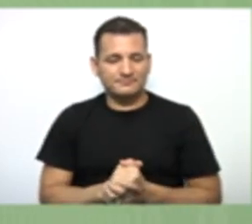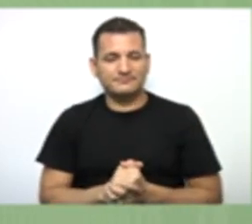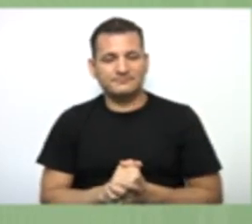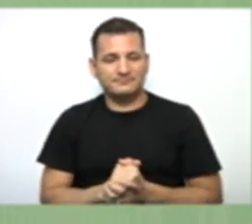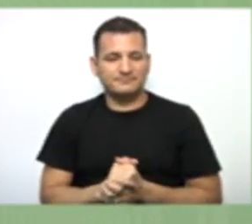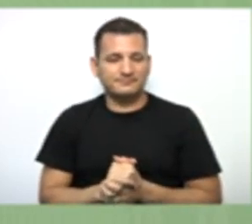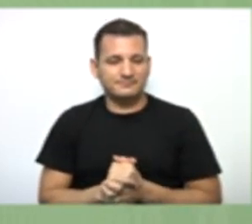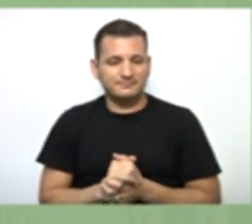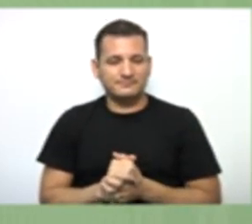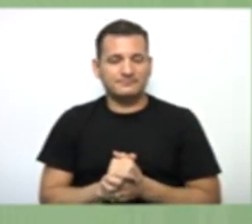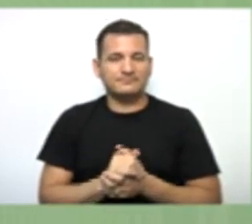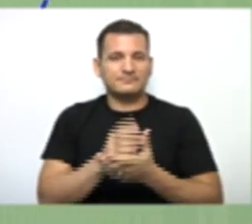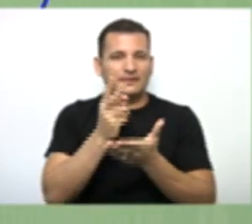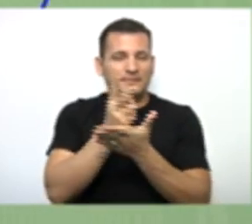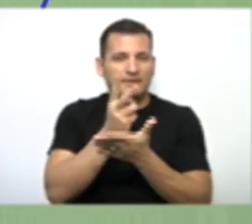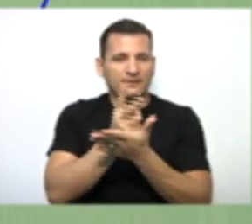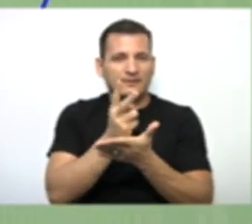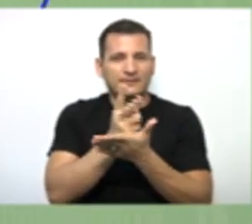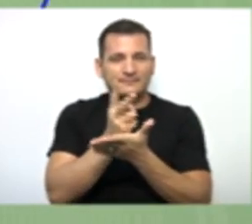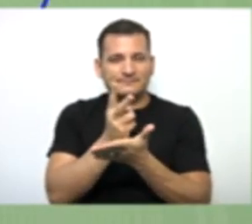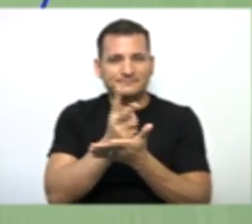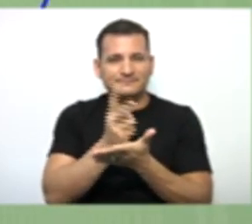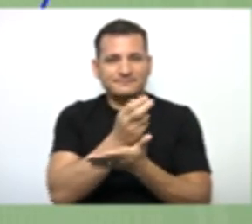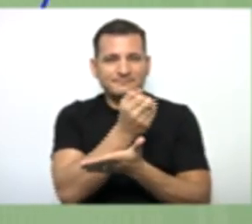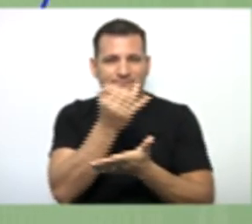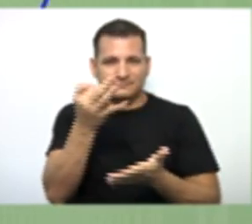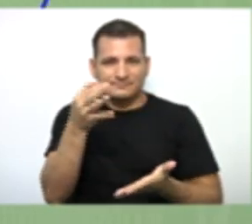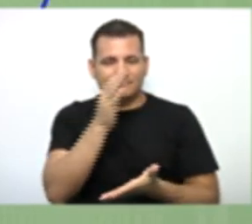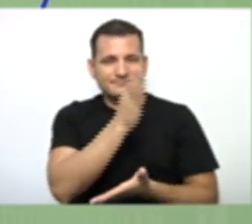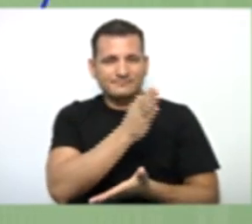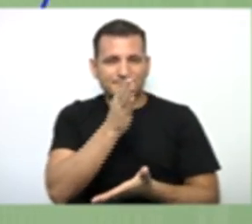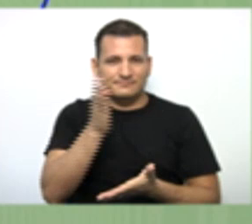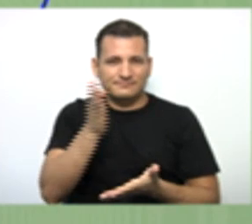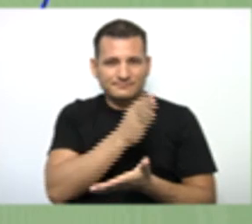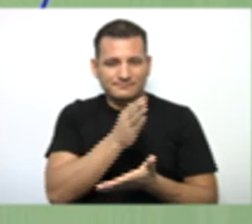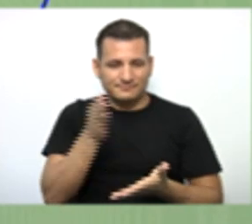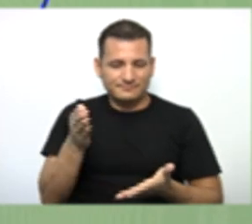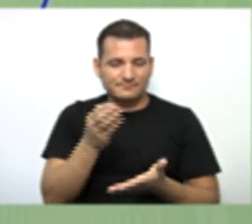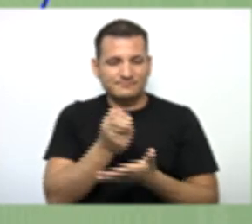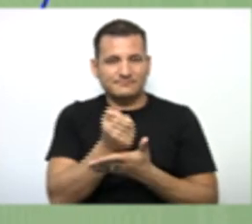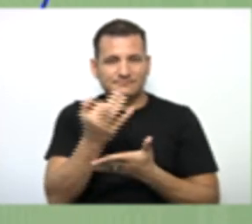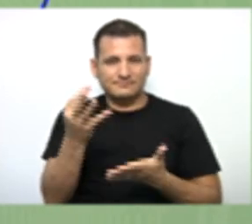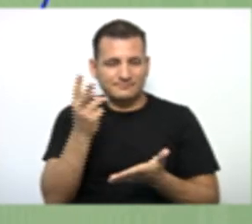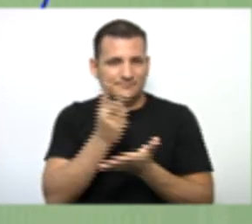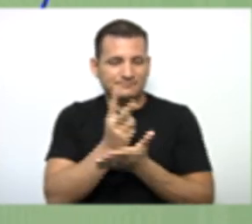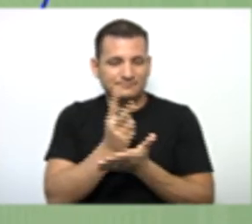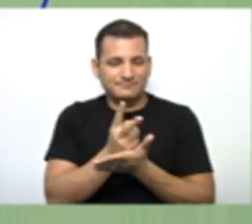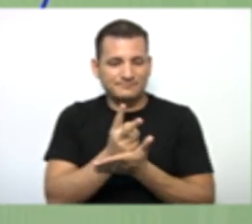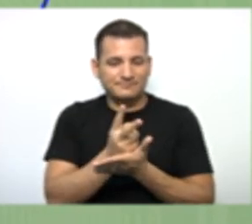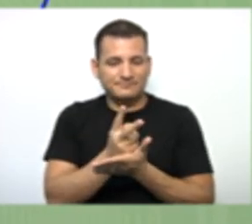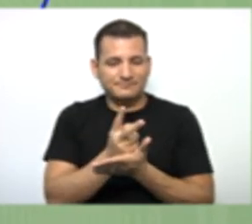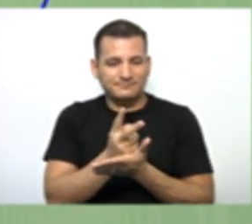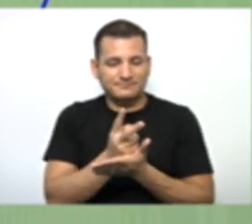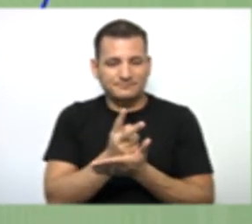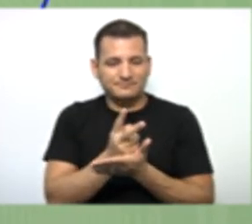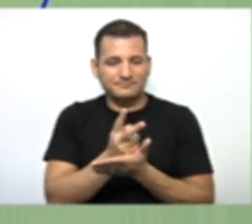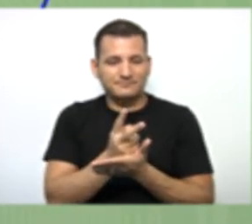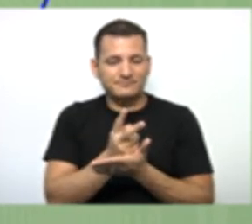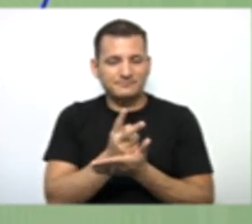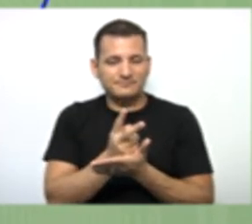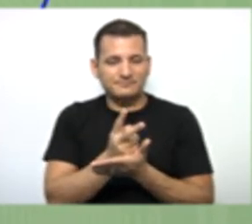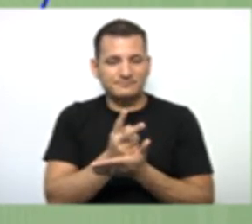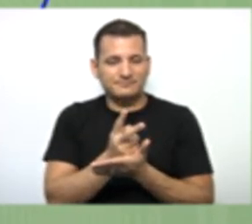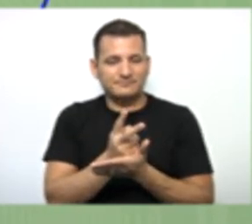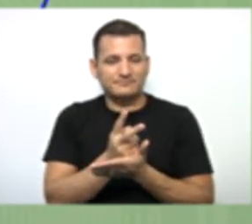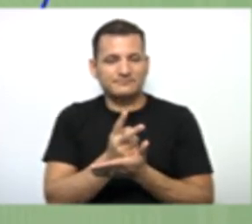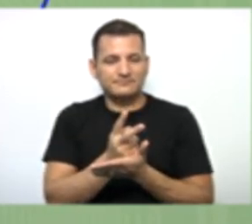quantidade de elementos, a quantidade é a mesma. O legal é eu tenho a mesma quantidade, gente. Eu